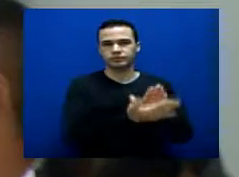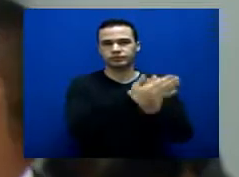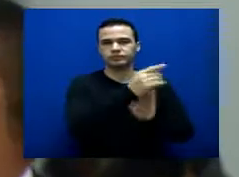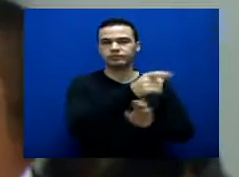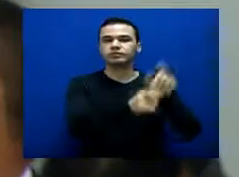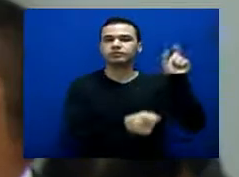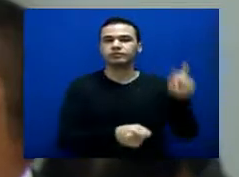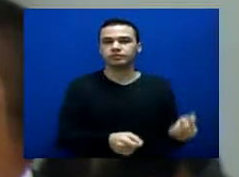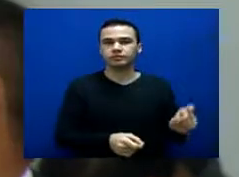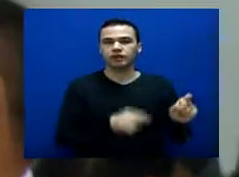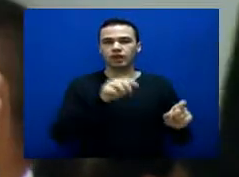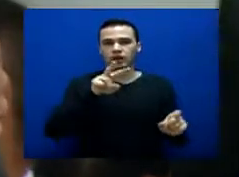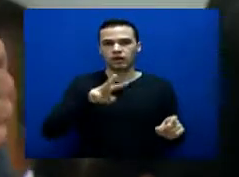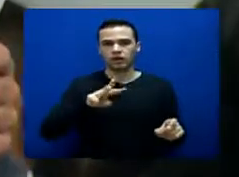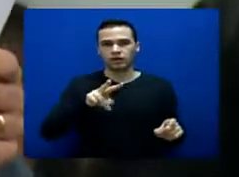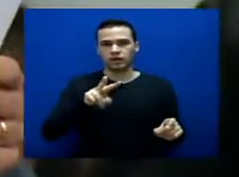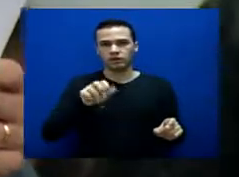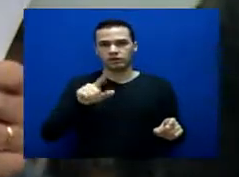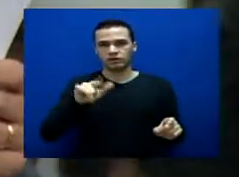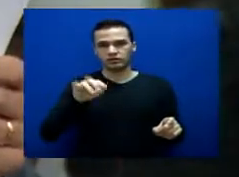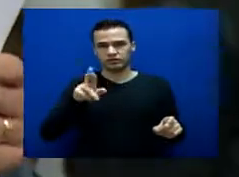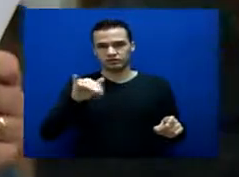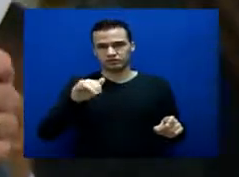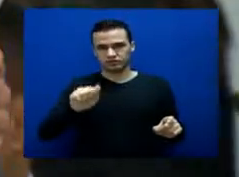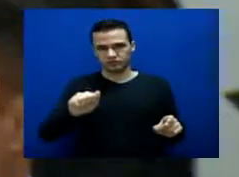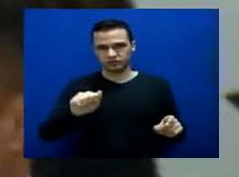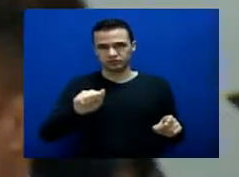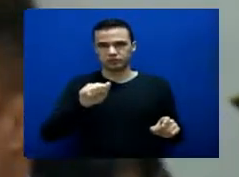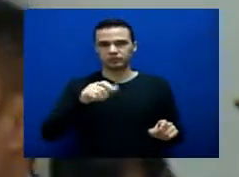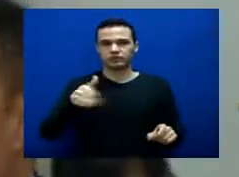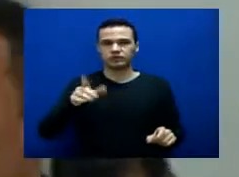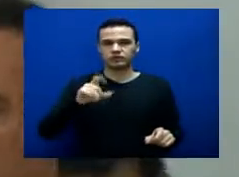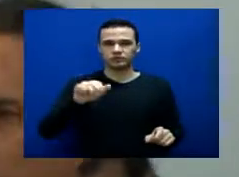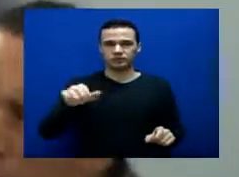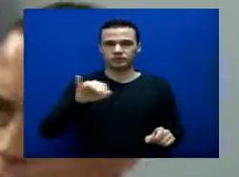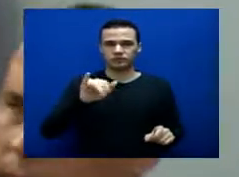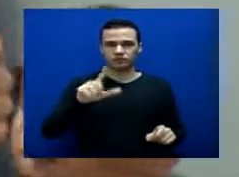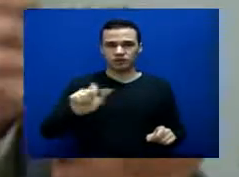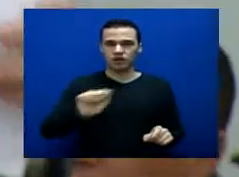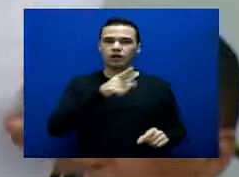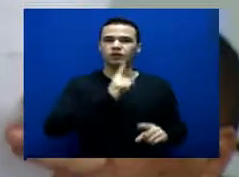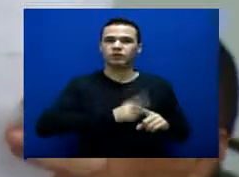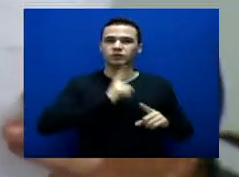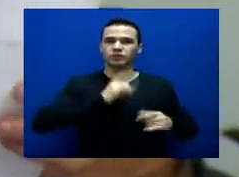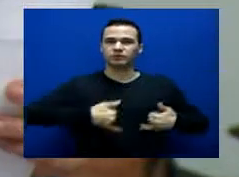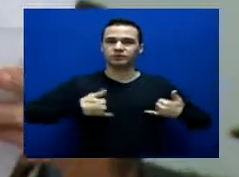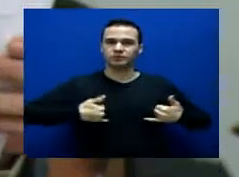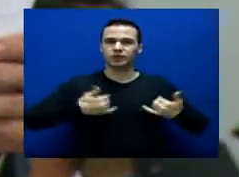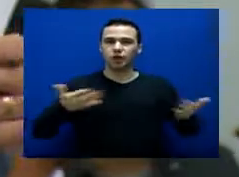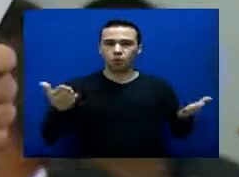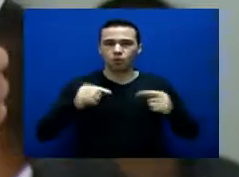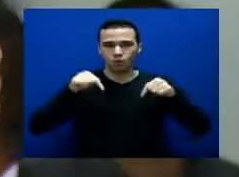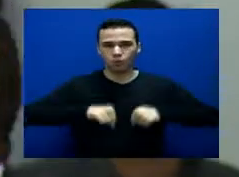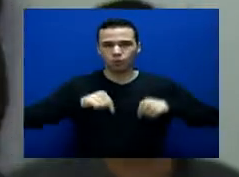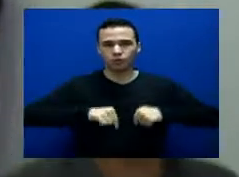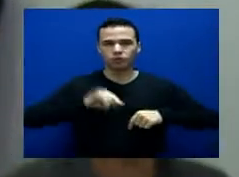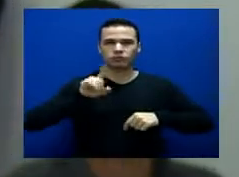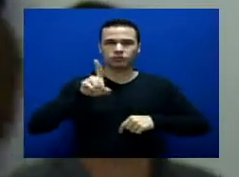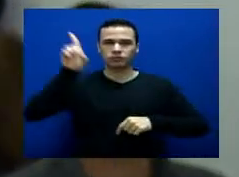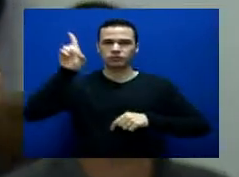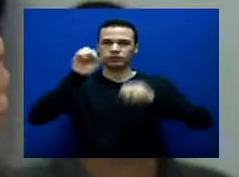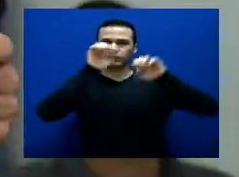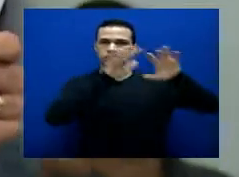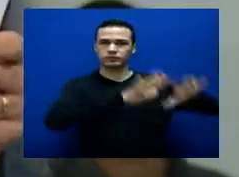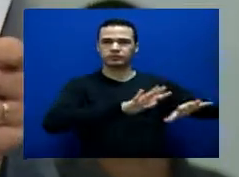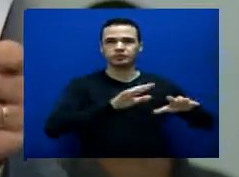Votos de congratulações a Valéria da Silva Loureiro, pela passagem de sua data natalícia no dia de hoje, que Deus abençoe.